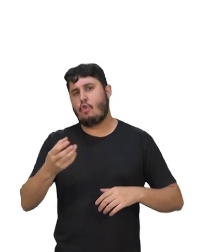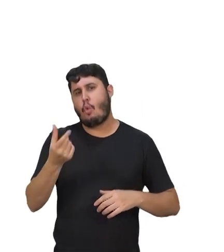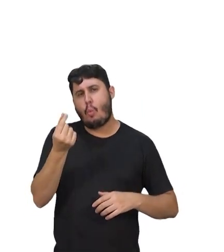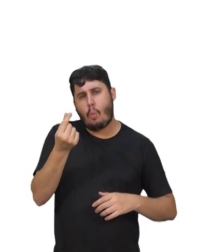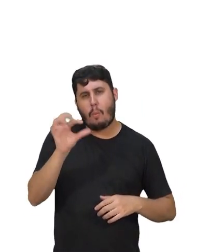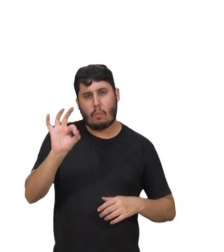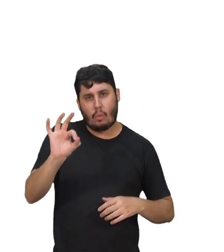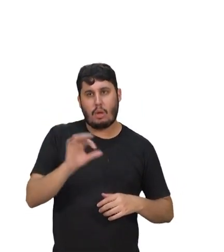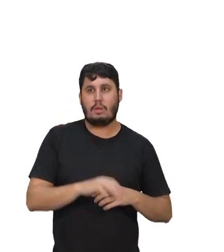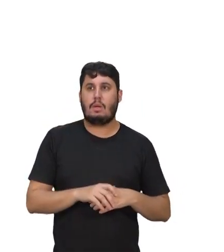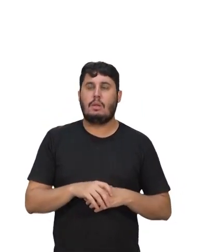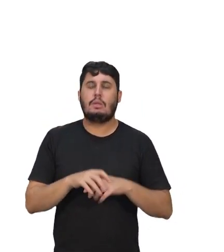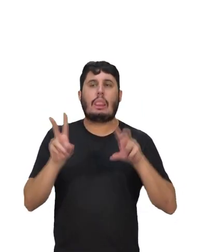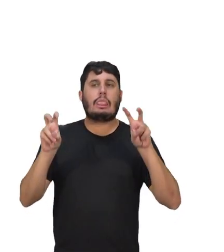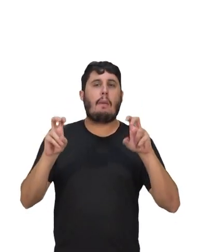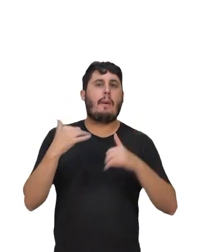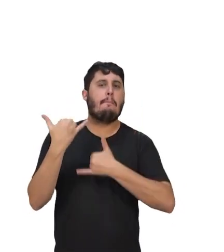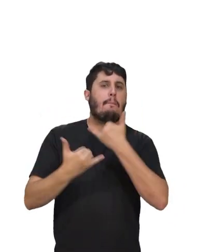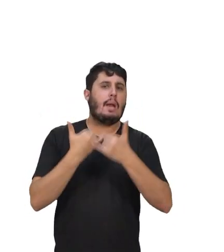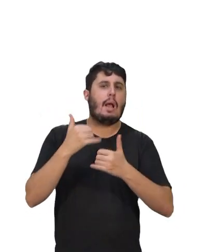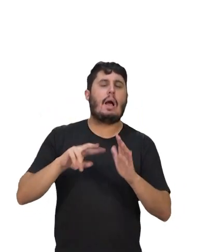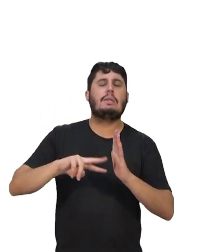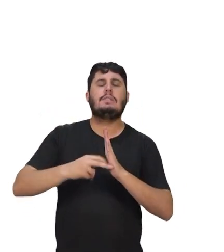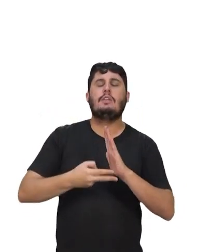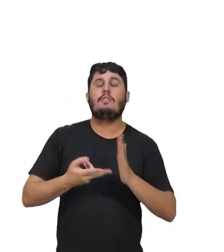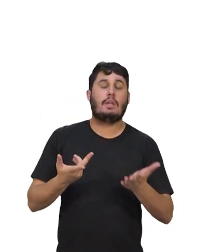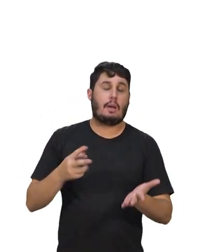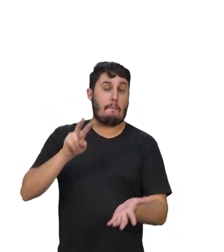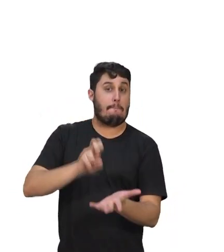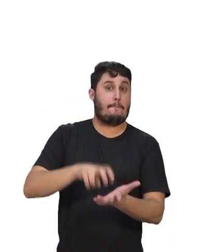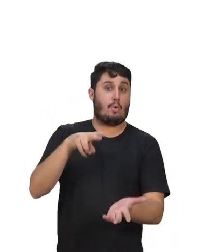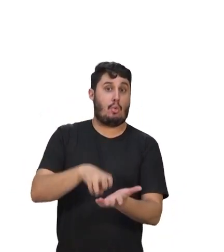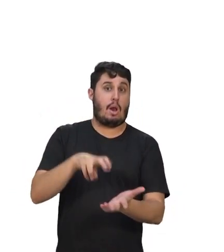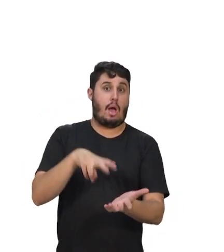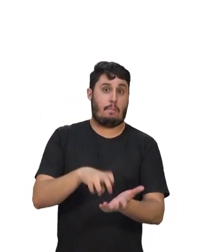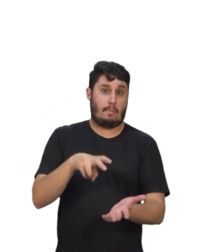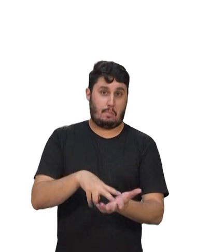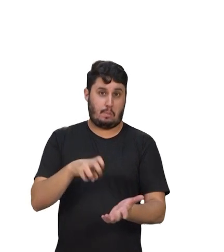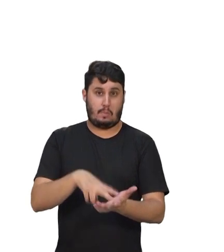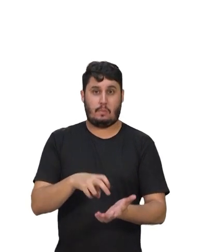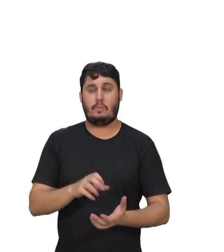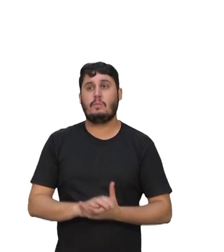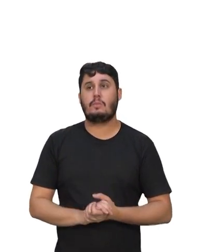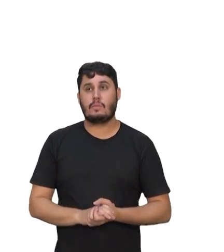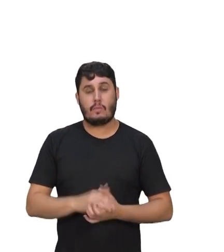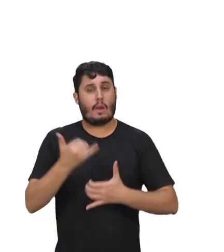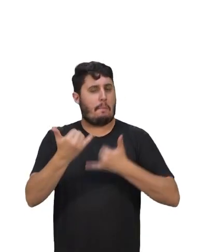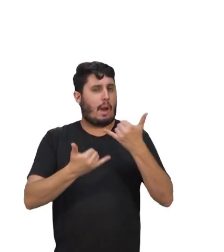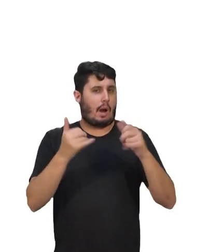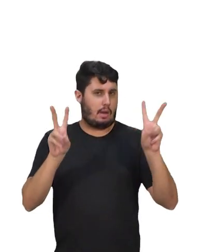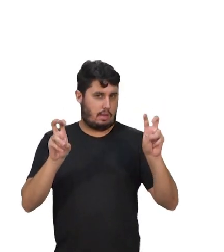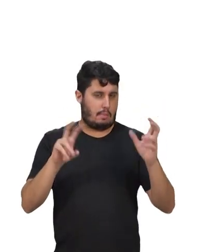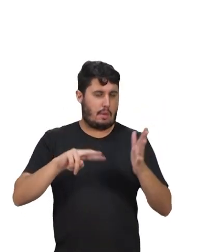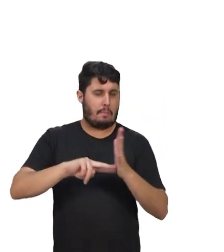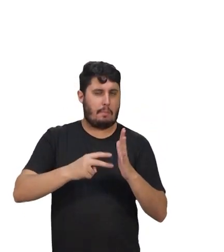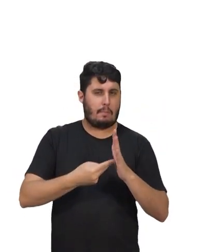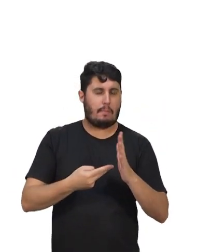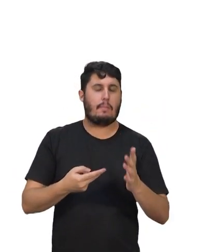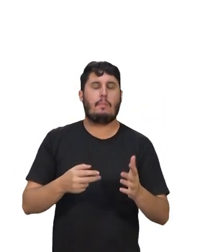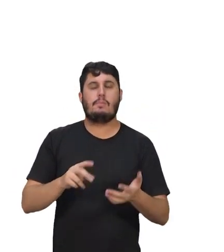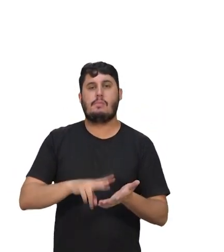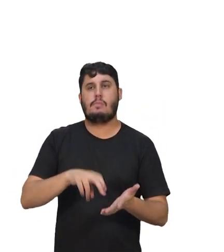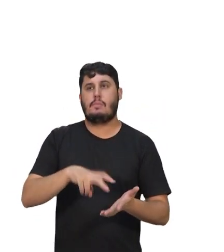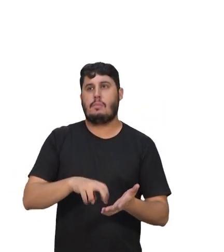brincando. Brincando significa pulando, né? Em espanhol, brincar significa pular. Então, brincando. Kangaroos